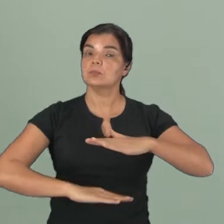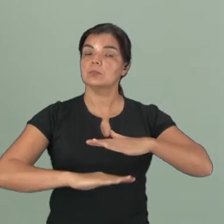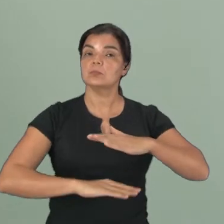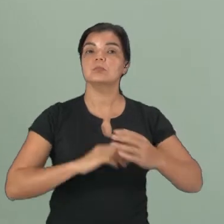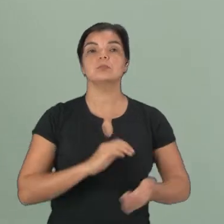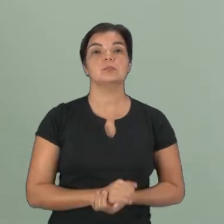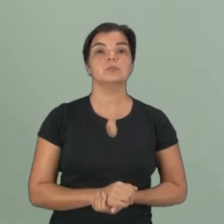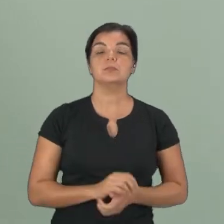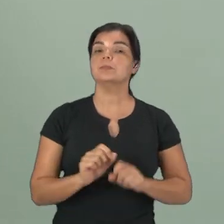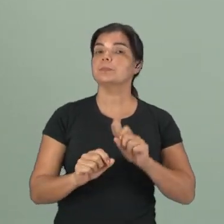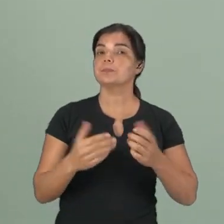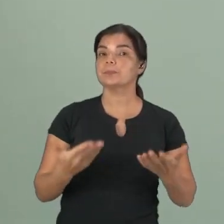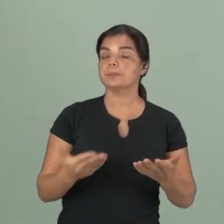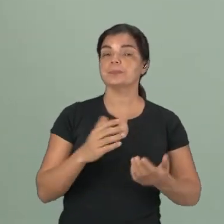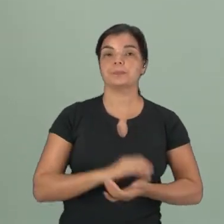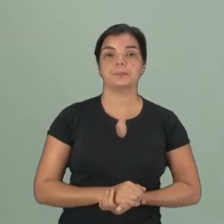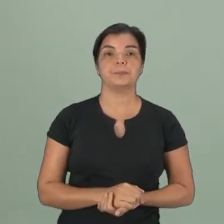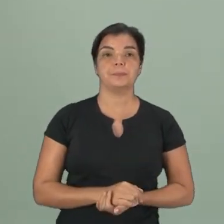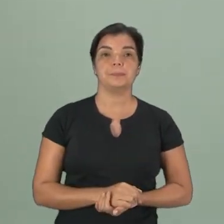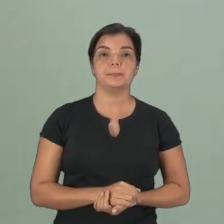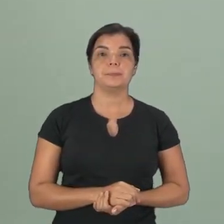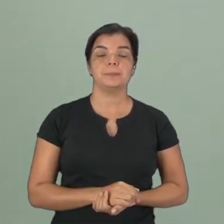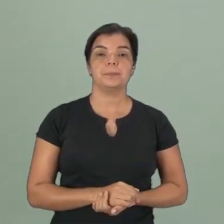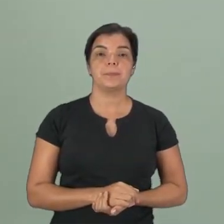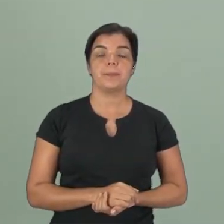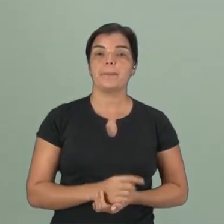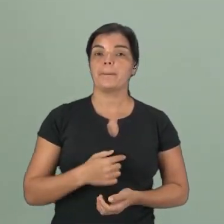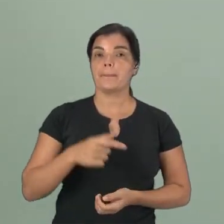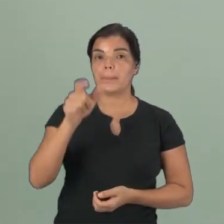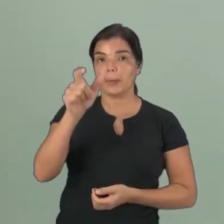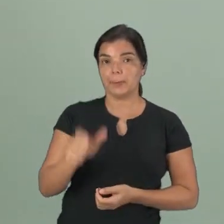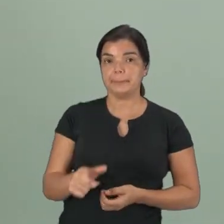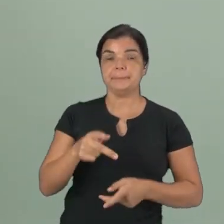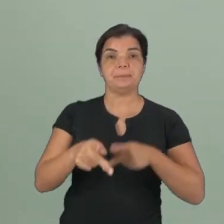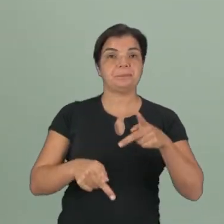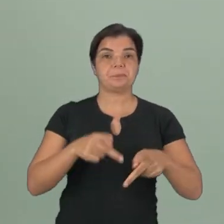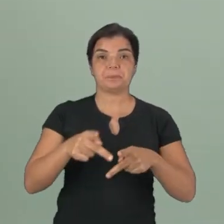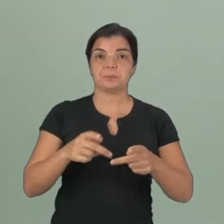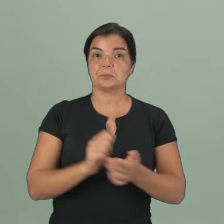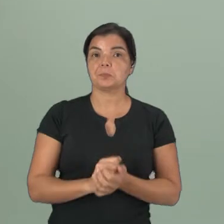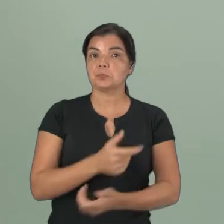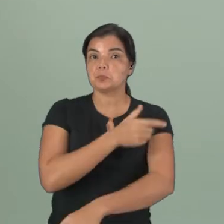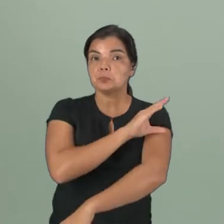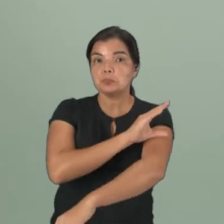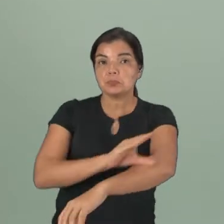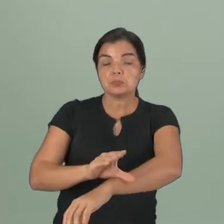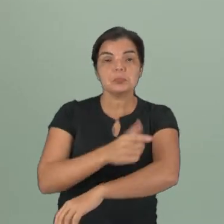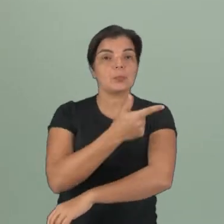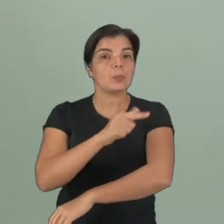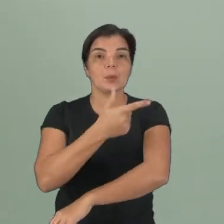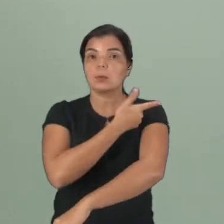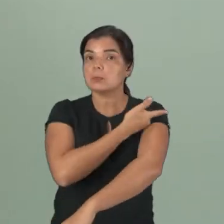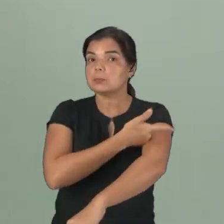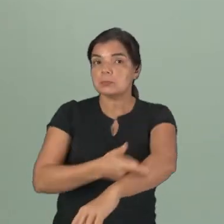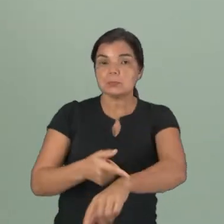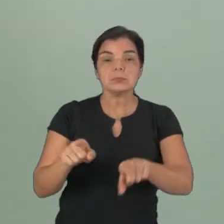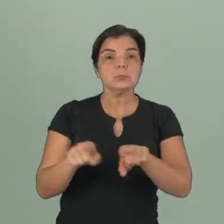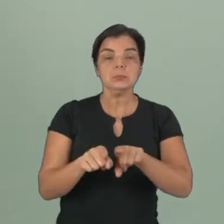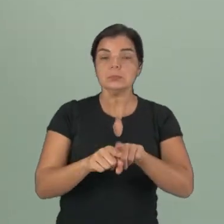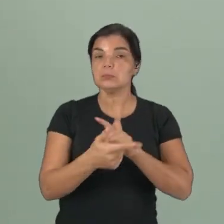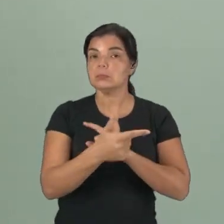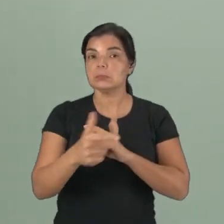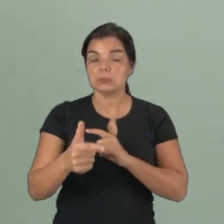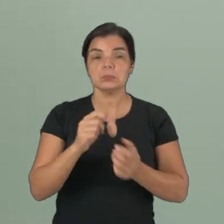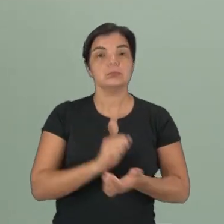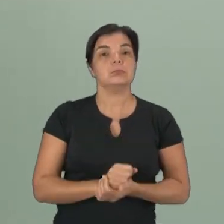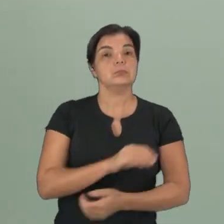Eles passam a ser retratados como povos que não tinham cultura, que não tinham civilização. Então, se eles não tinham